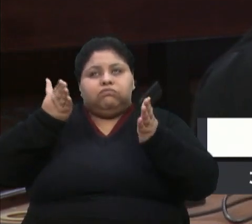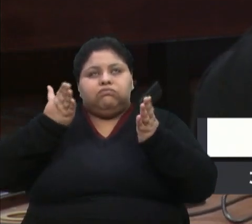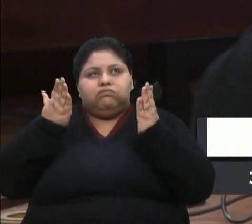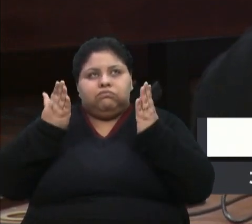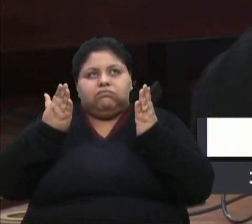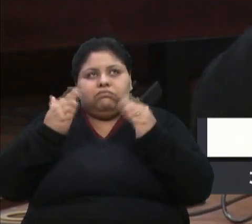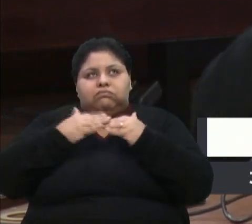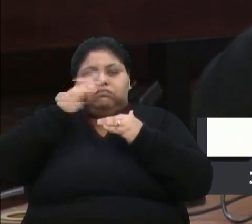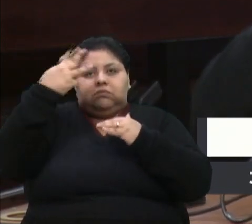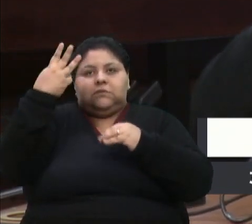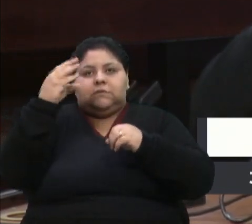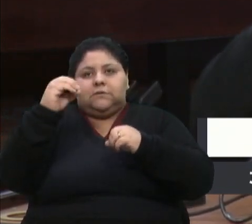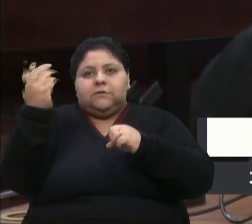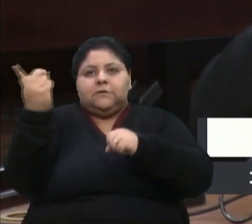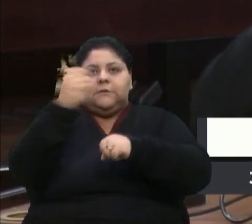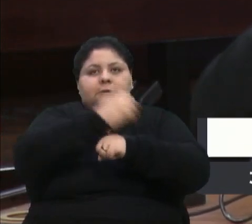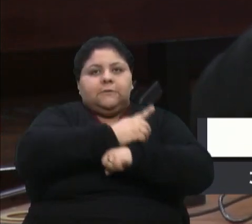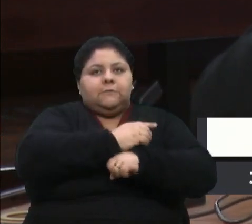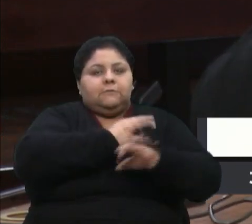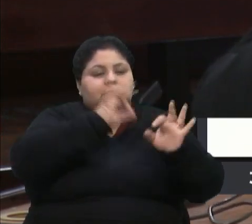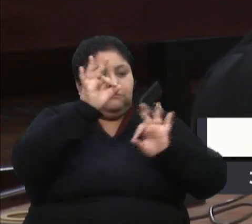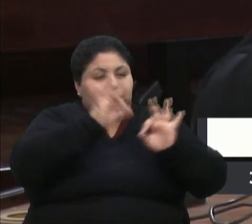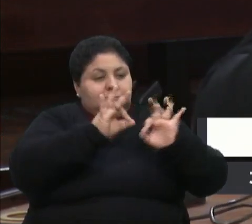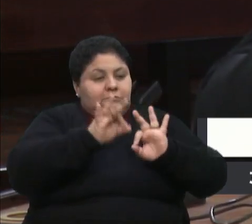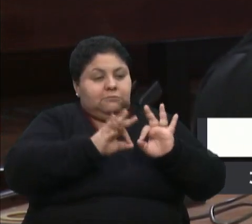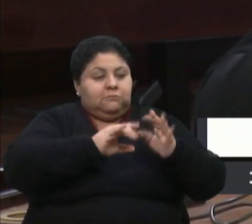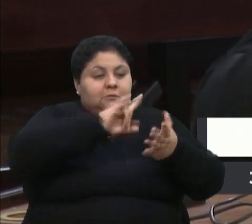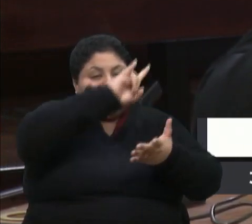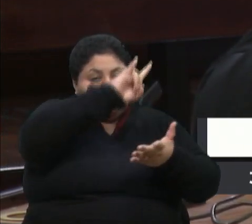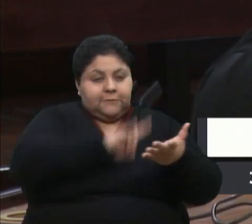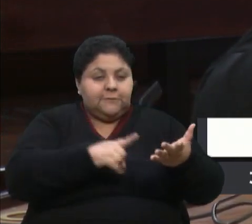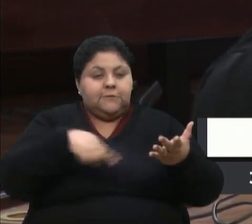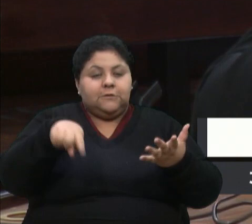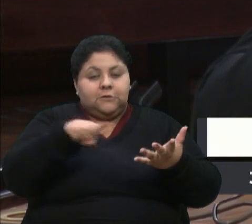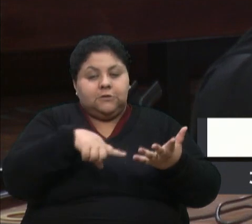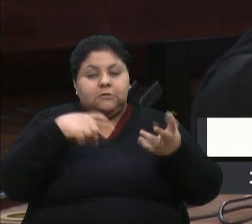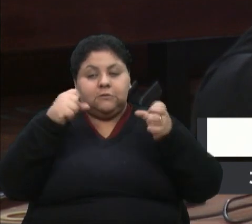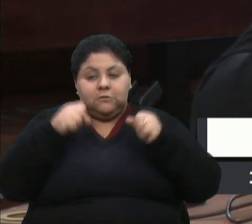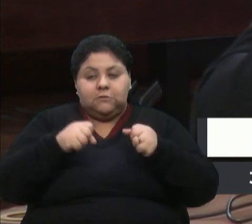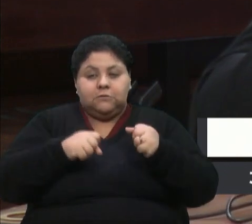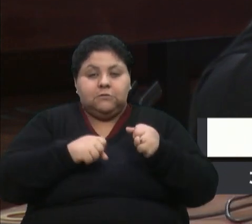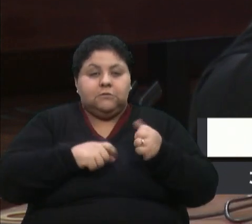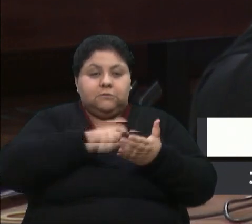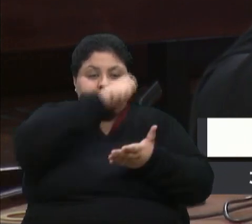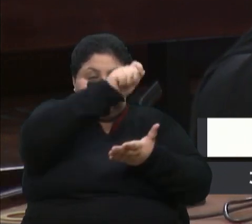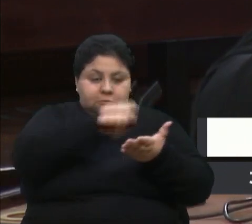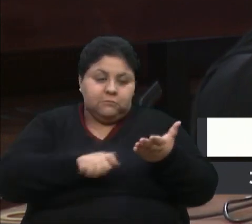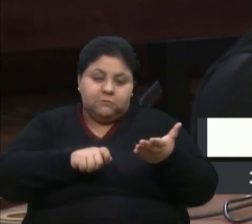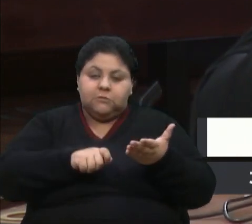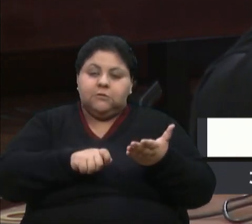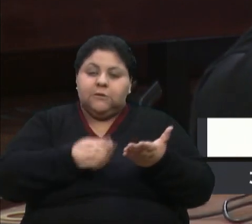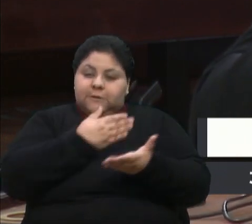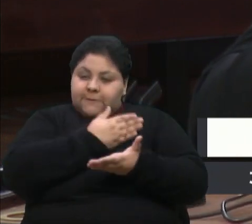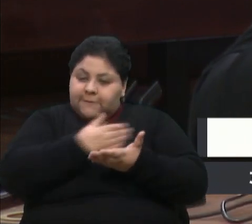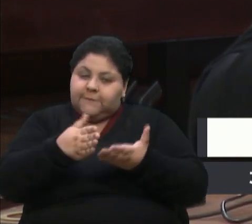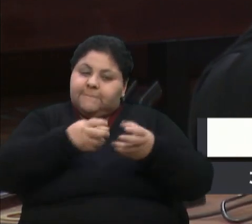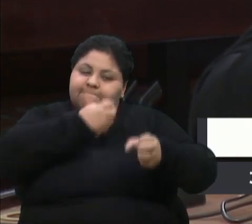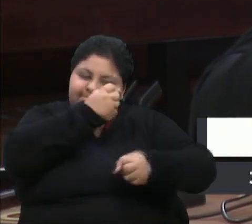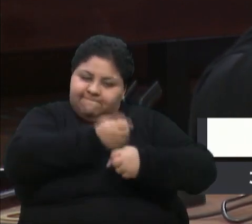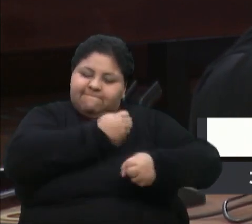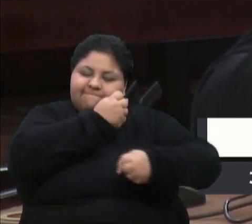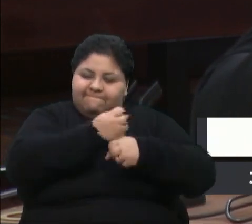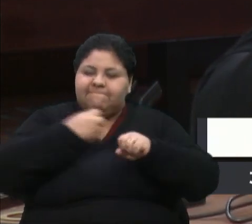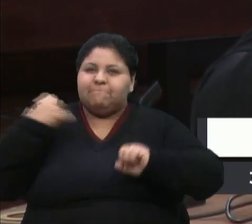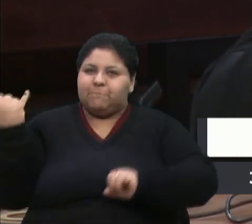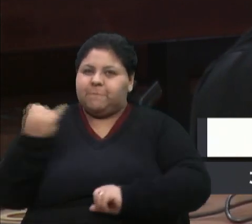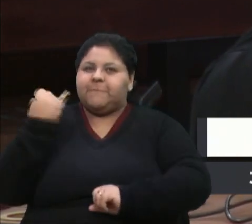que reajustar a documentação dessa empresa, nós possa estar aí fazendo a assinatura de ordem de início dessa obra tão importante.